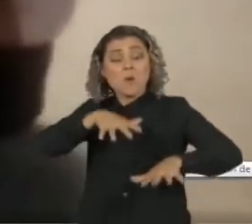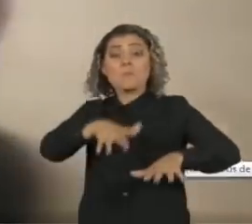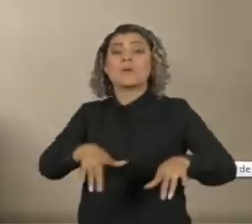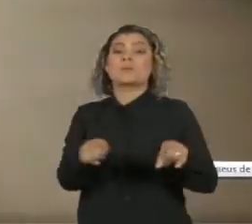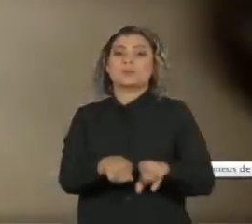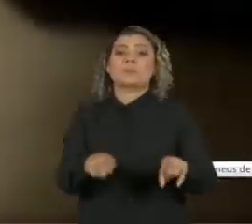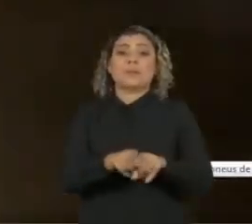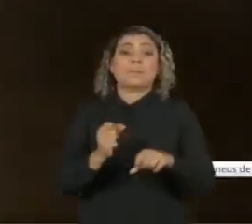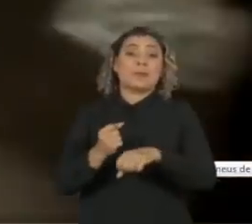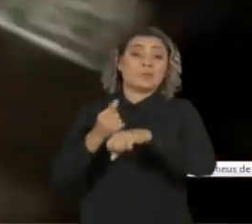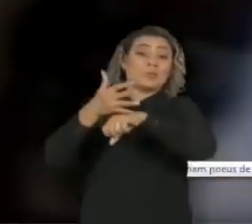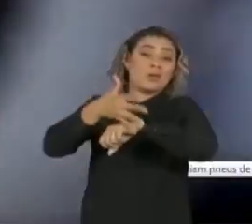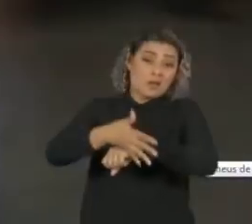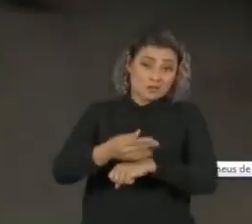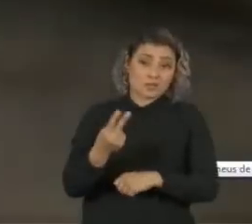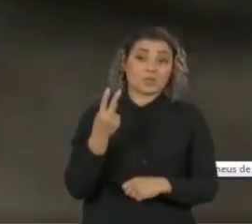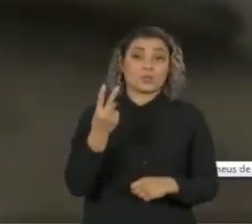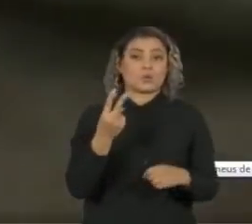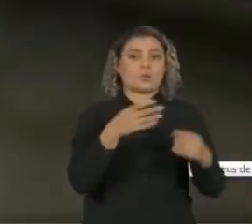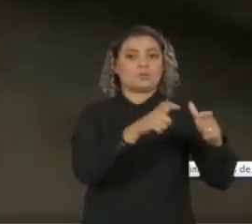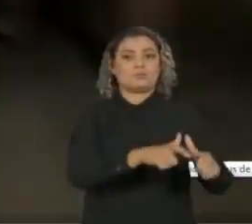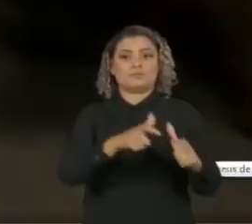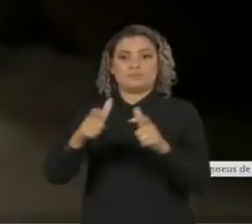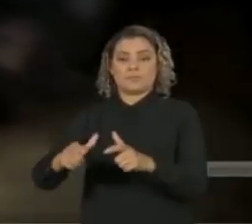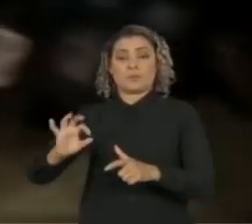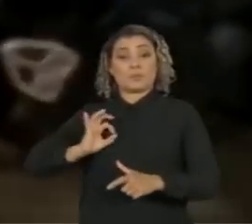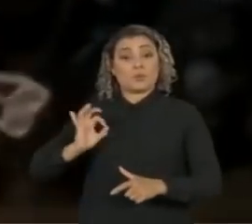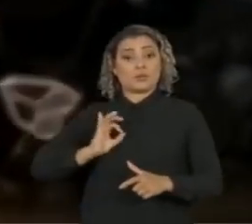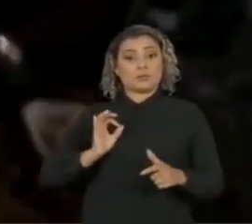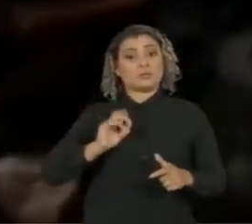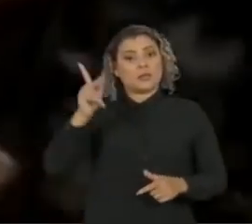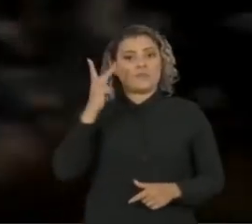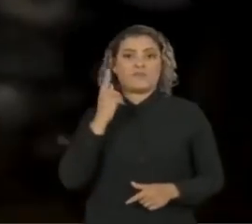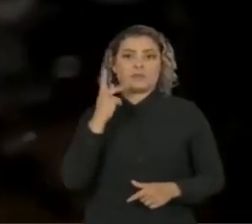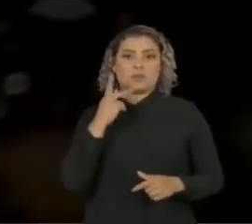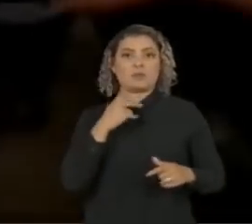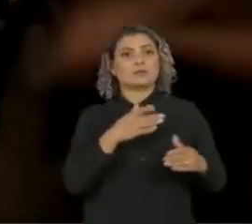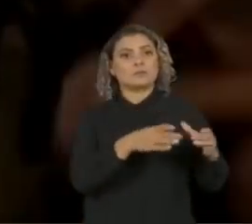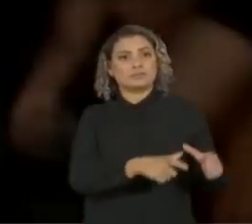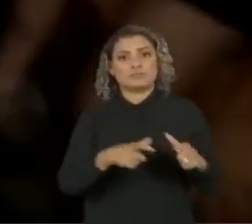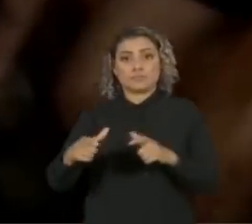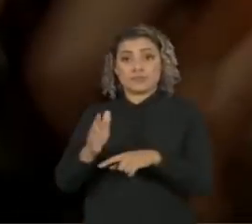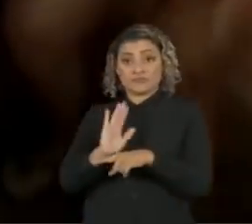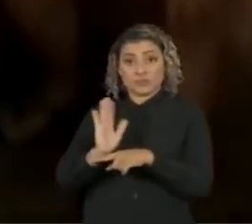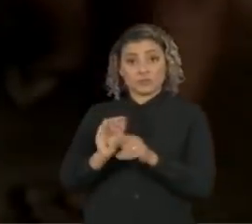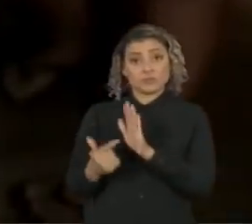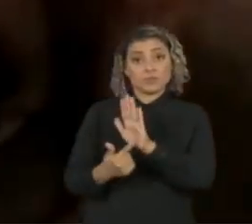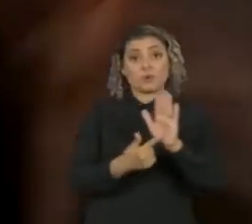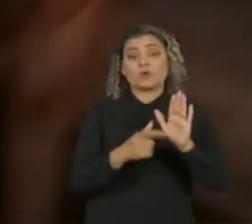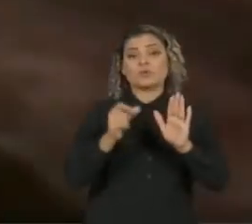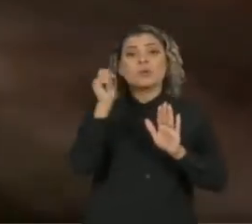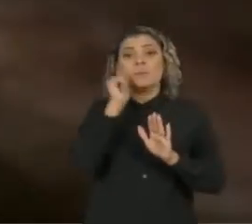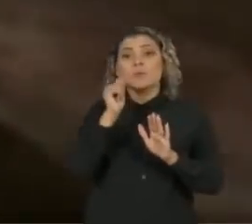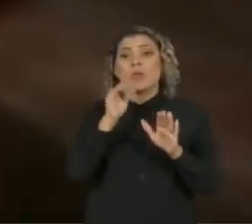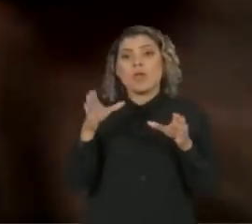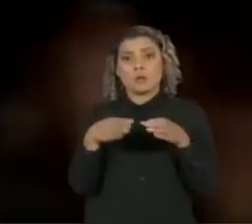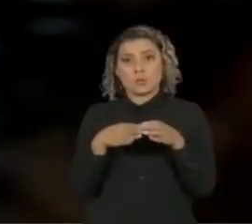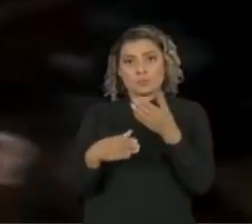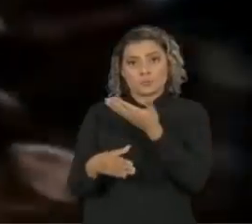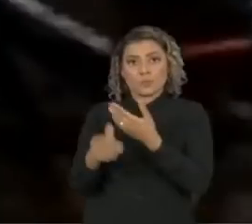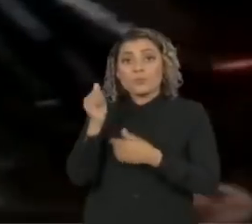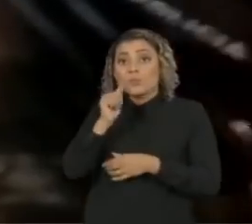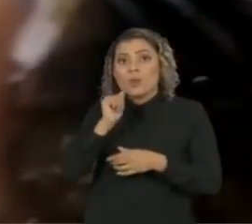ocorreram durante a madrugada em 2 batalhões da Polícia Militar em Fortaleza. Este vídeo mostra um grupo de mulheres